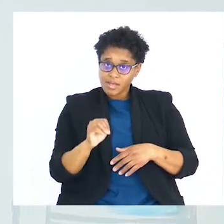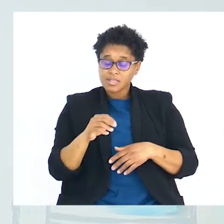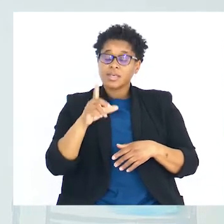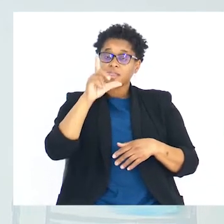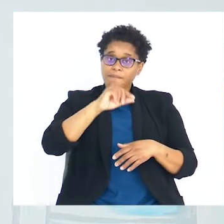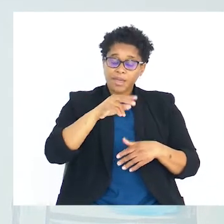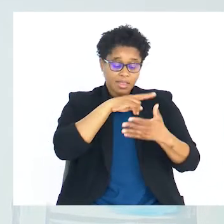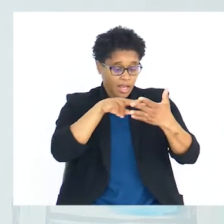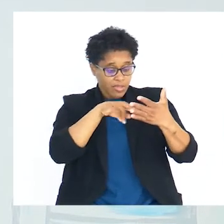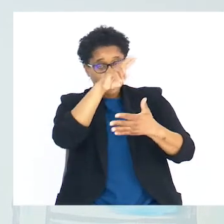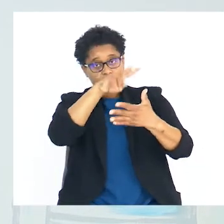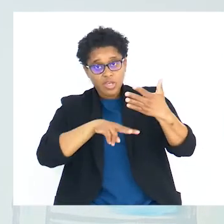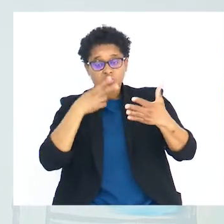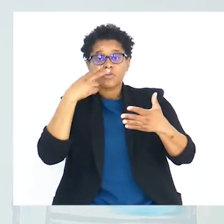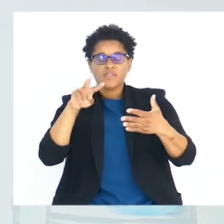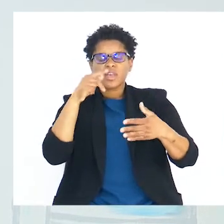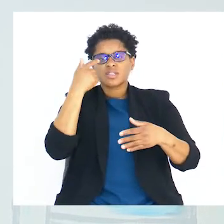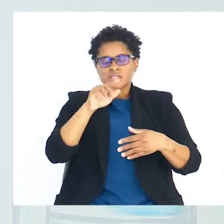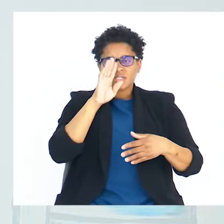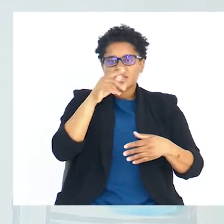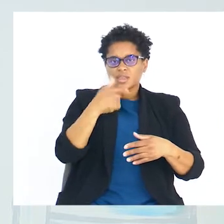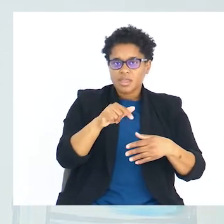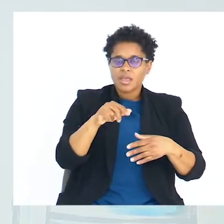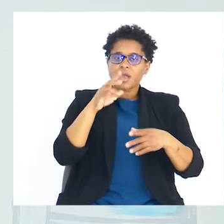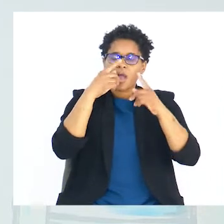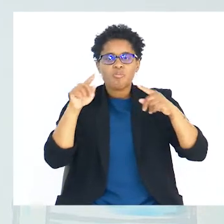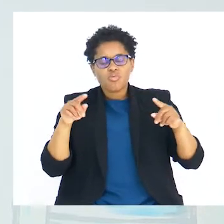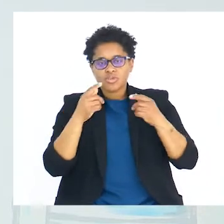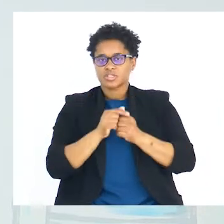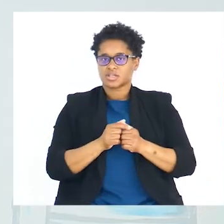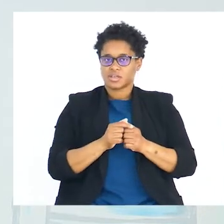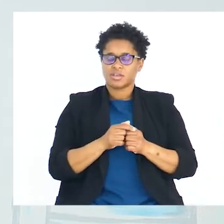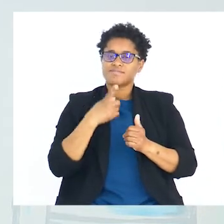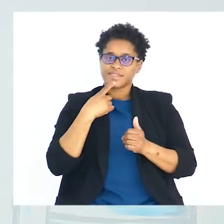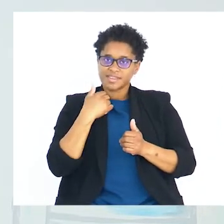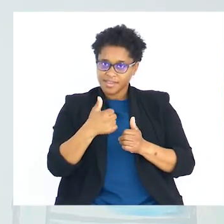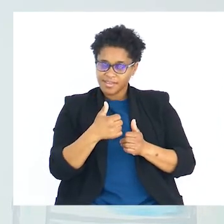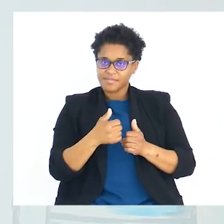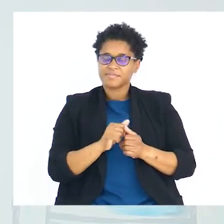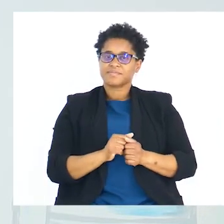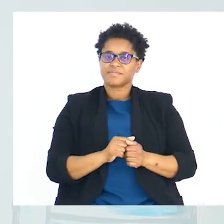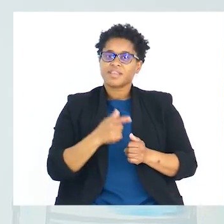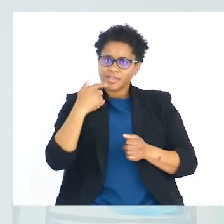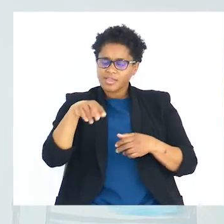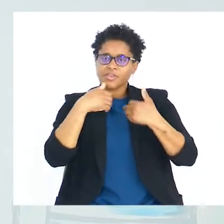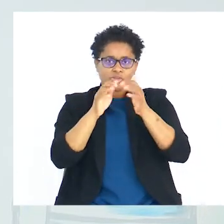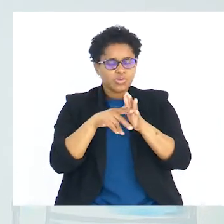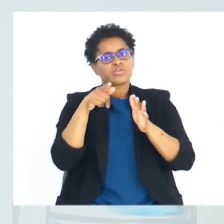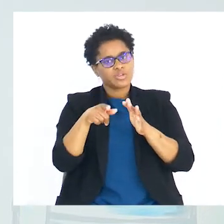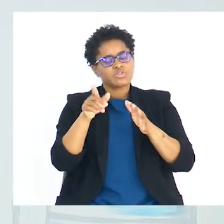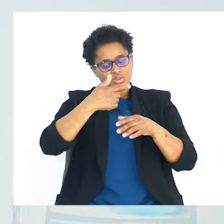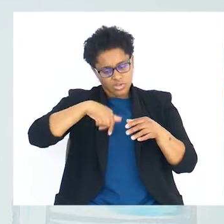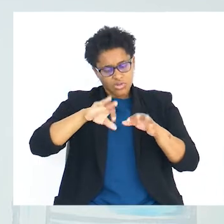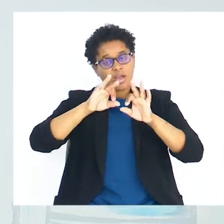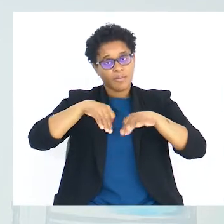a musicalidade, o ritmo. Perceberam? Então, tendo tudo isto que nós acabamos